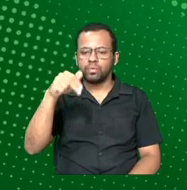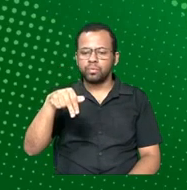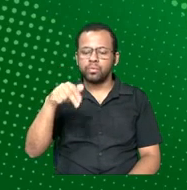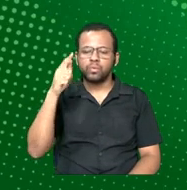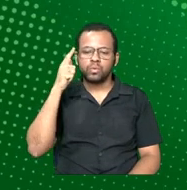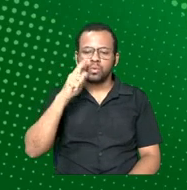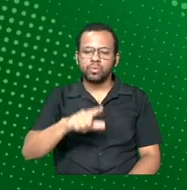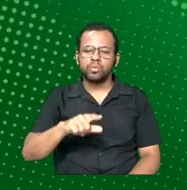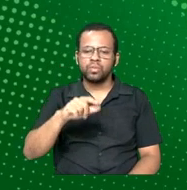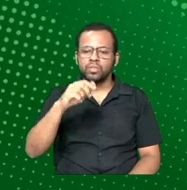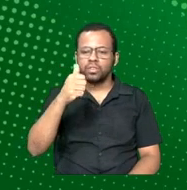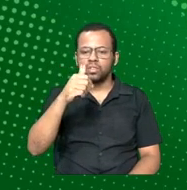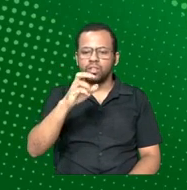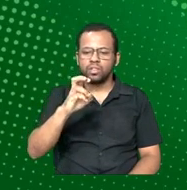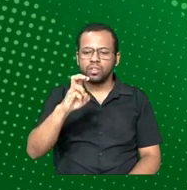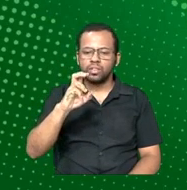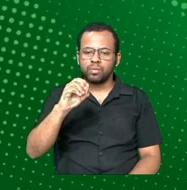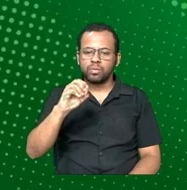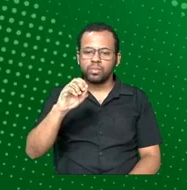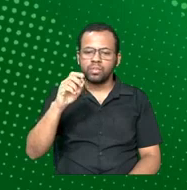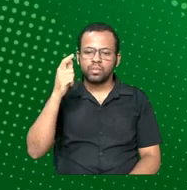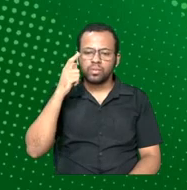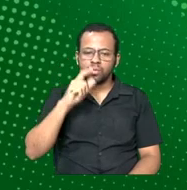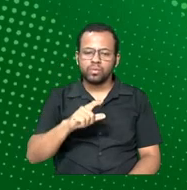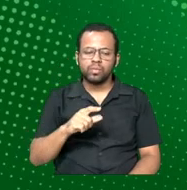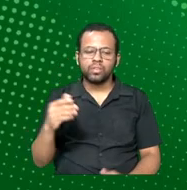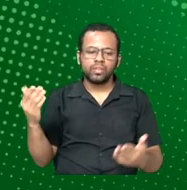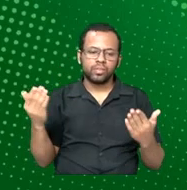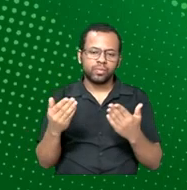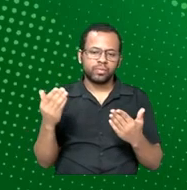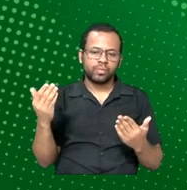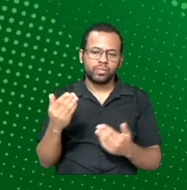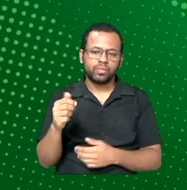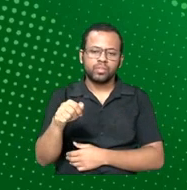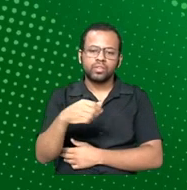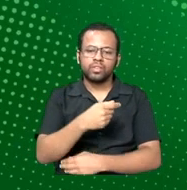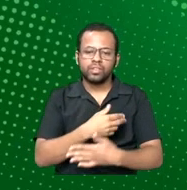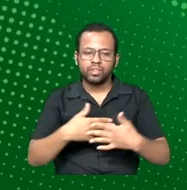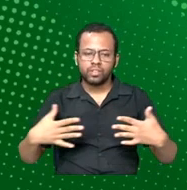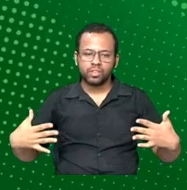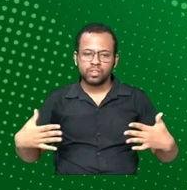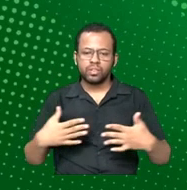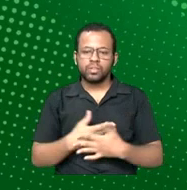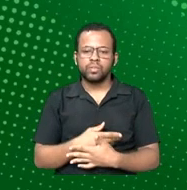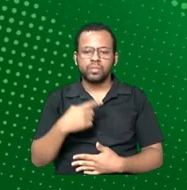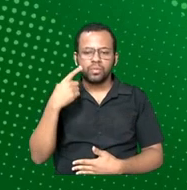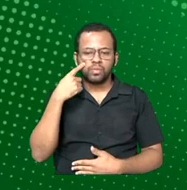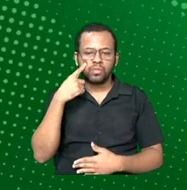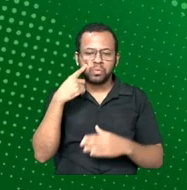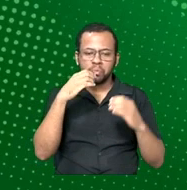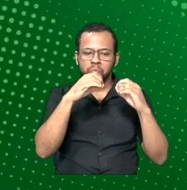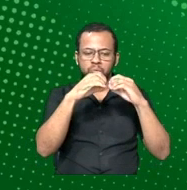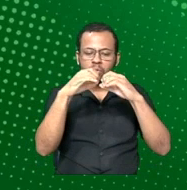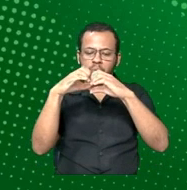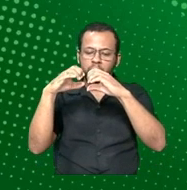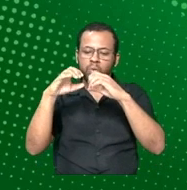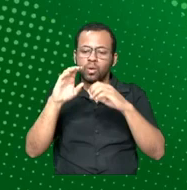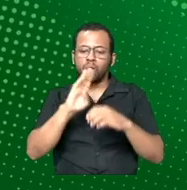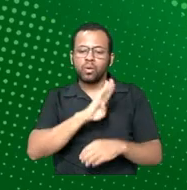estrela 150 ganhadores já atualiza viu Val centro é a Regional um monte de coraçãozinho adorei